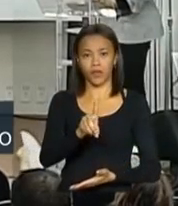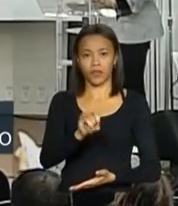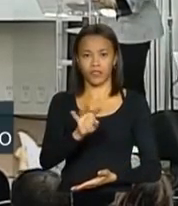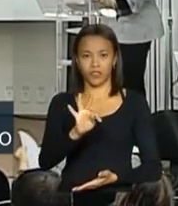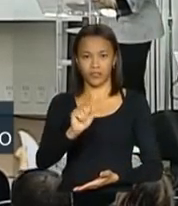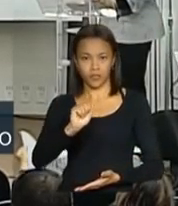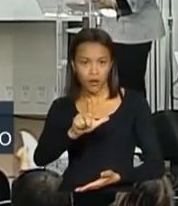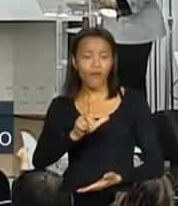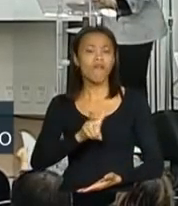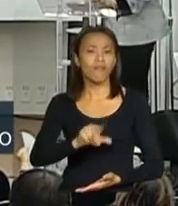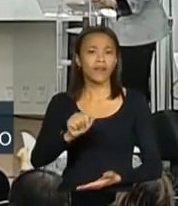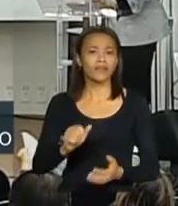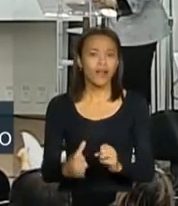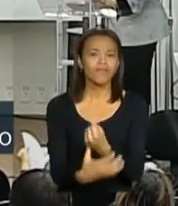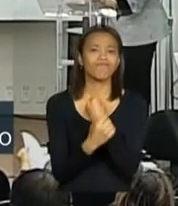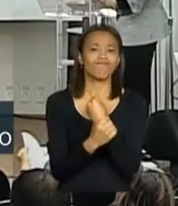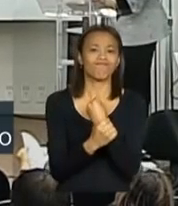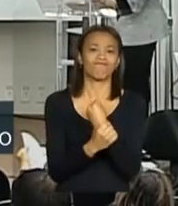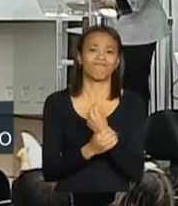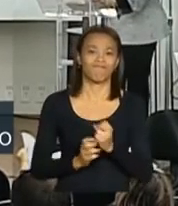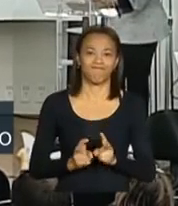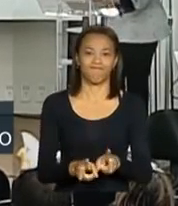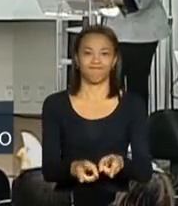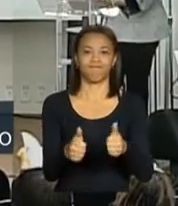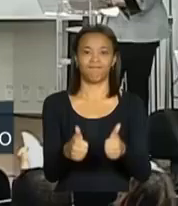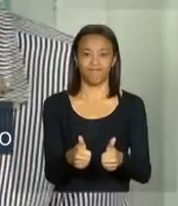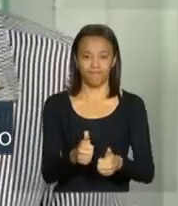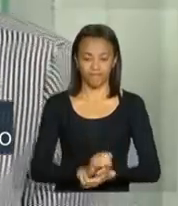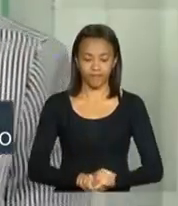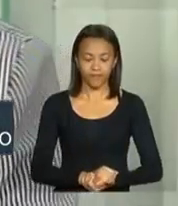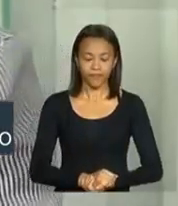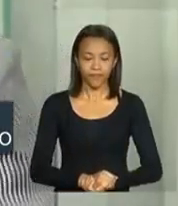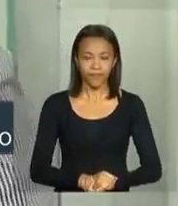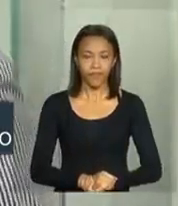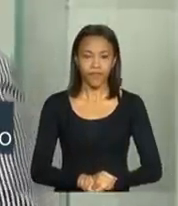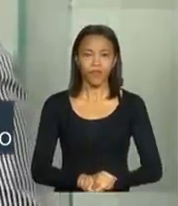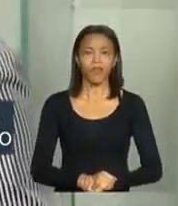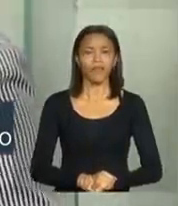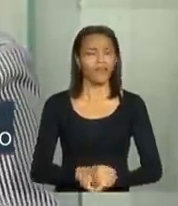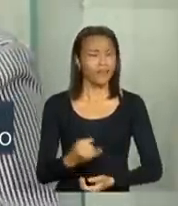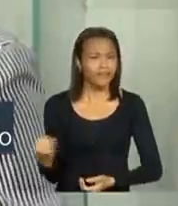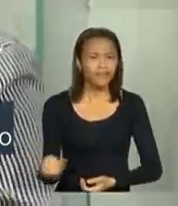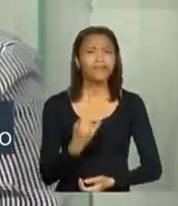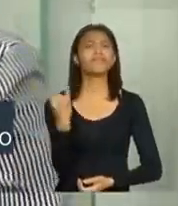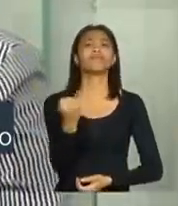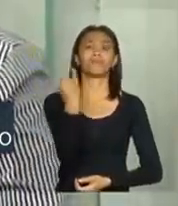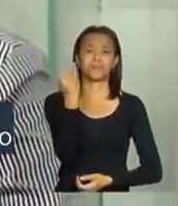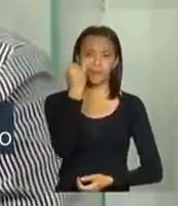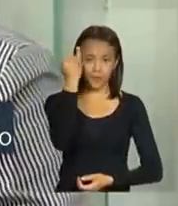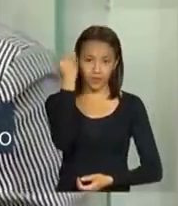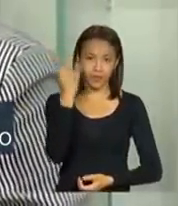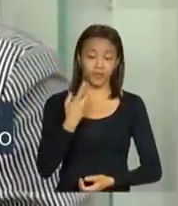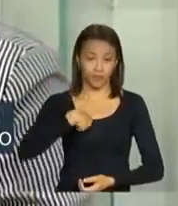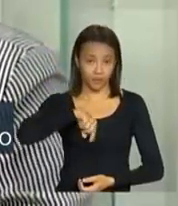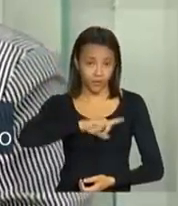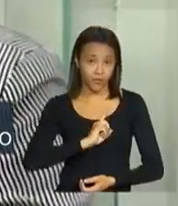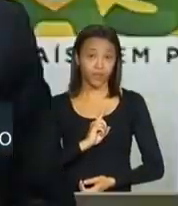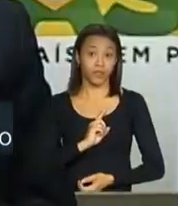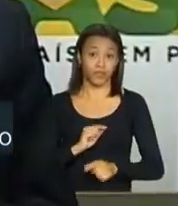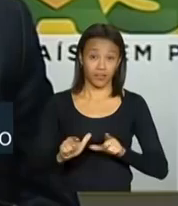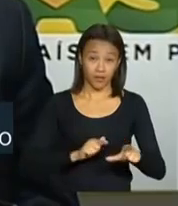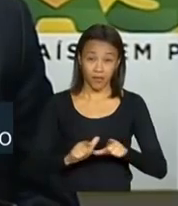estão consolidados. Né? E é muito importante trabalhar